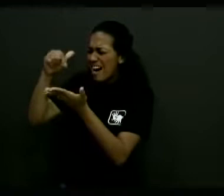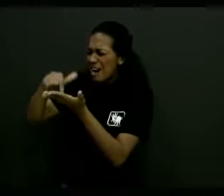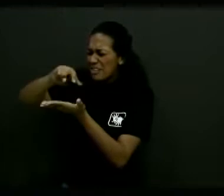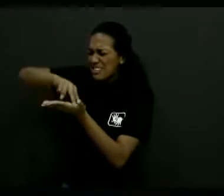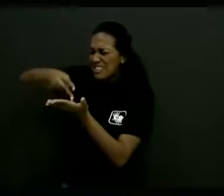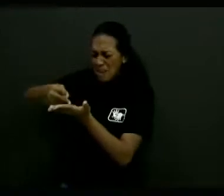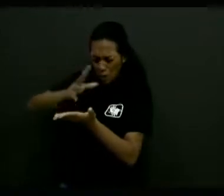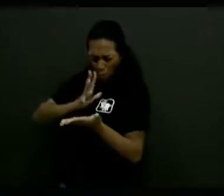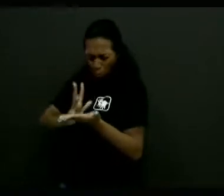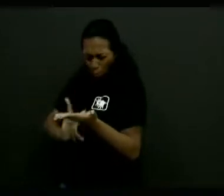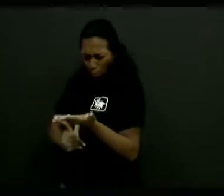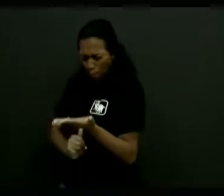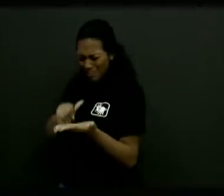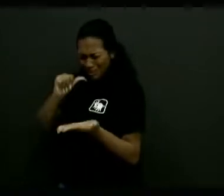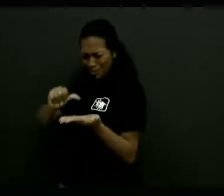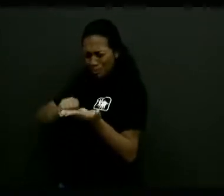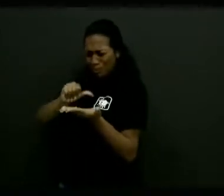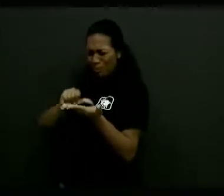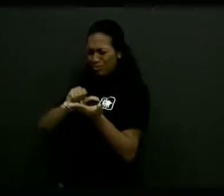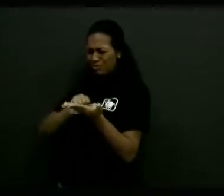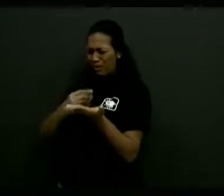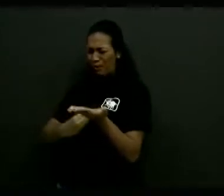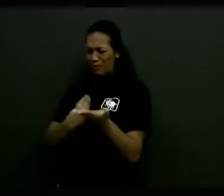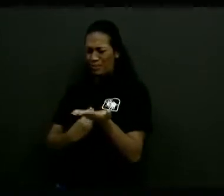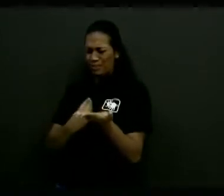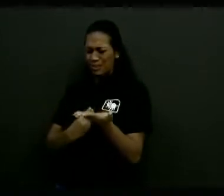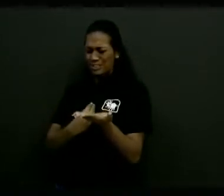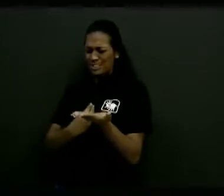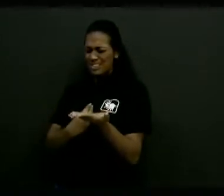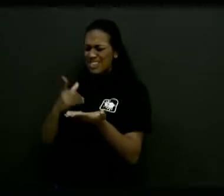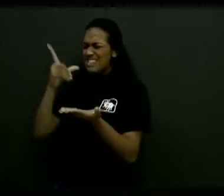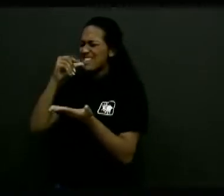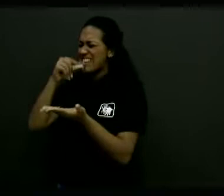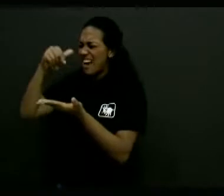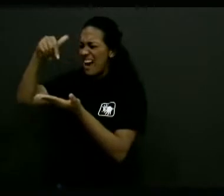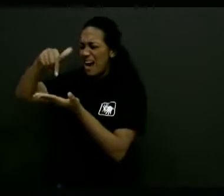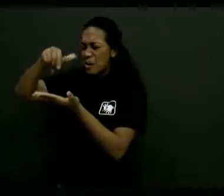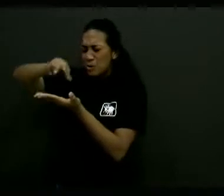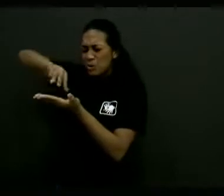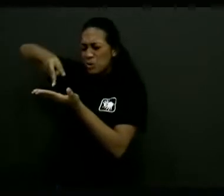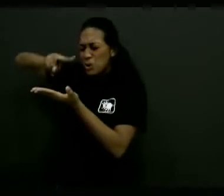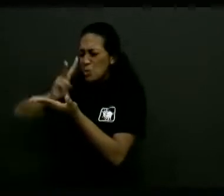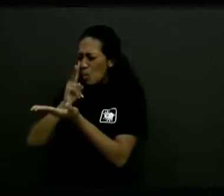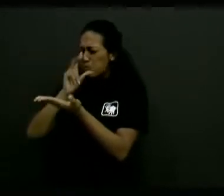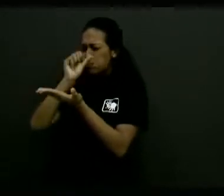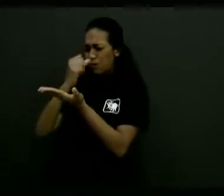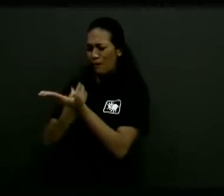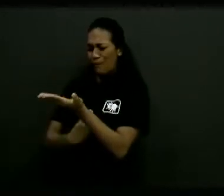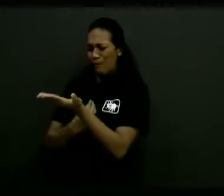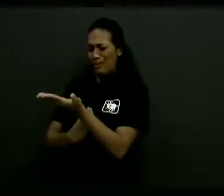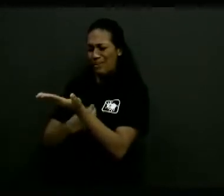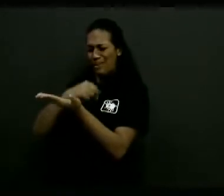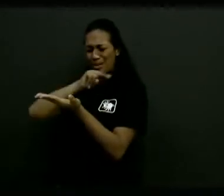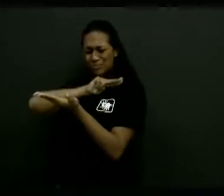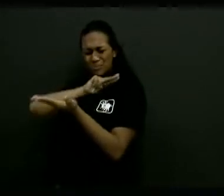que curam e que renovam as nossas vidas, que seja um fortalecimento para as nossas vidas,